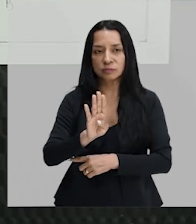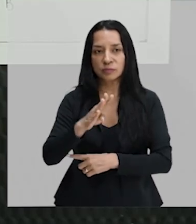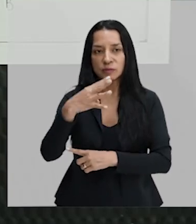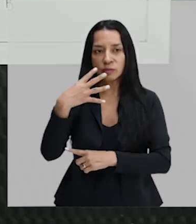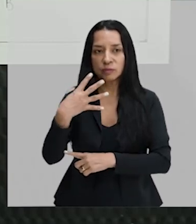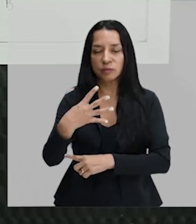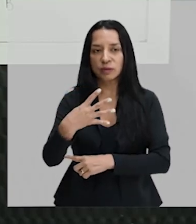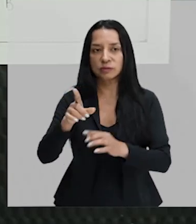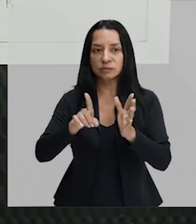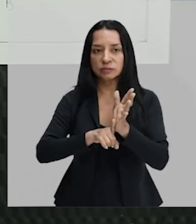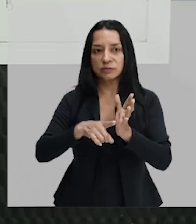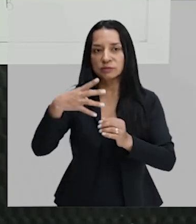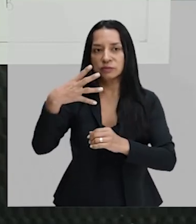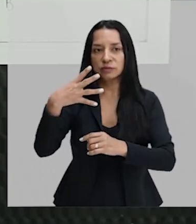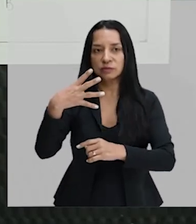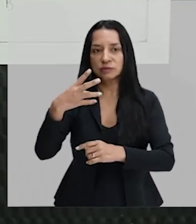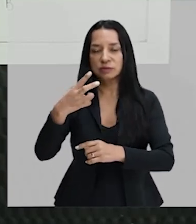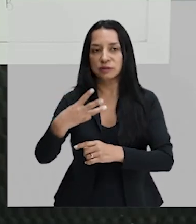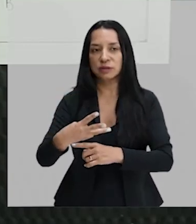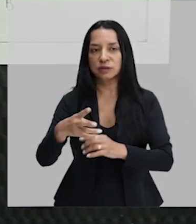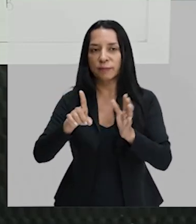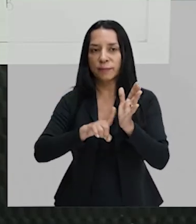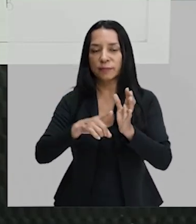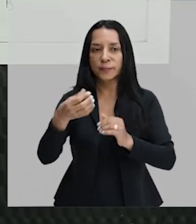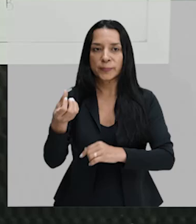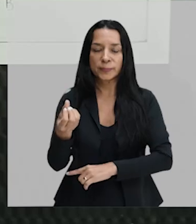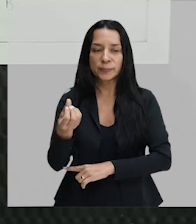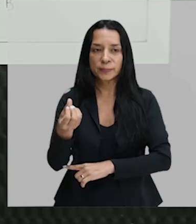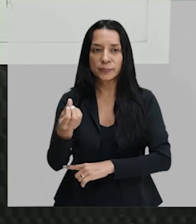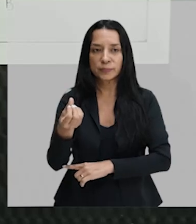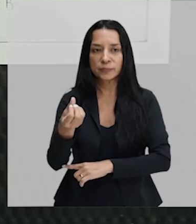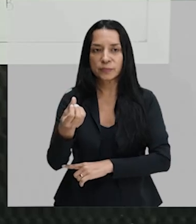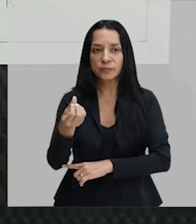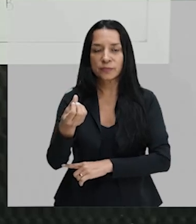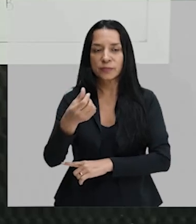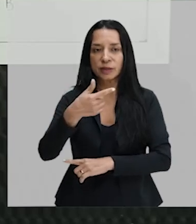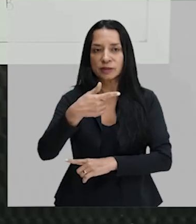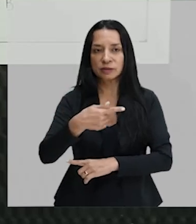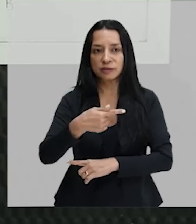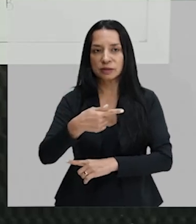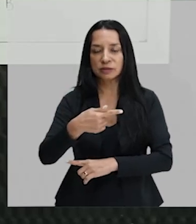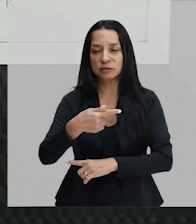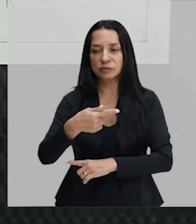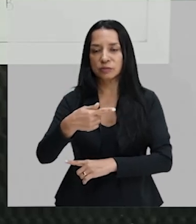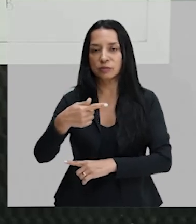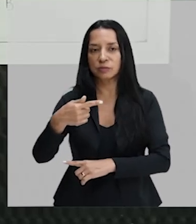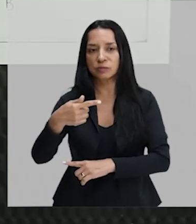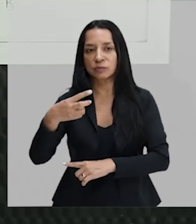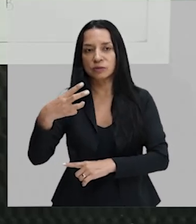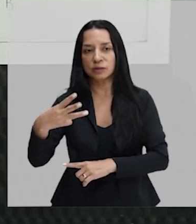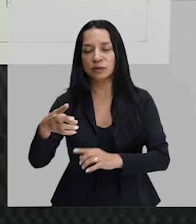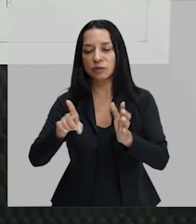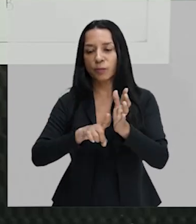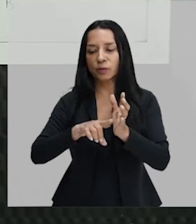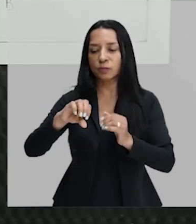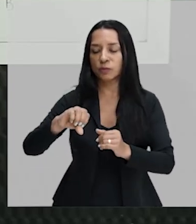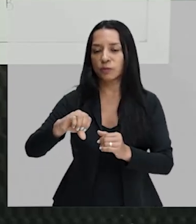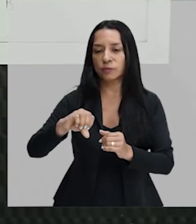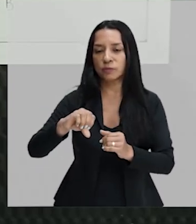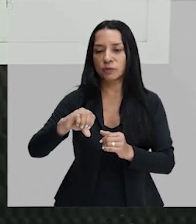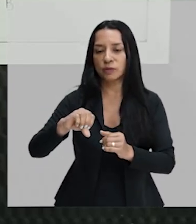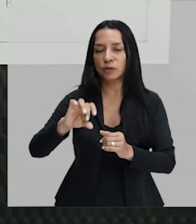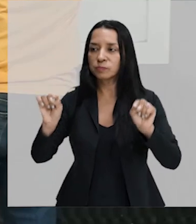4, menos 3, menos 6, 7, 3 e menos 9.